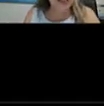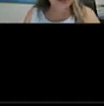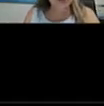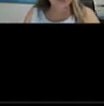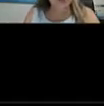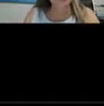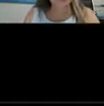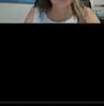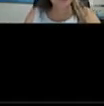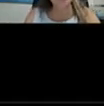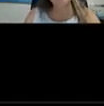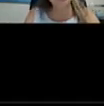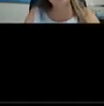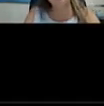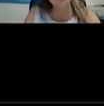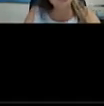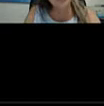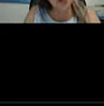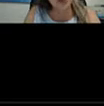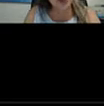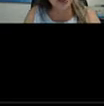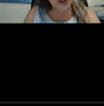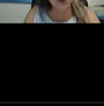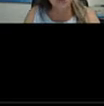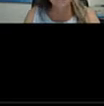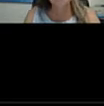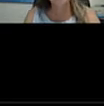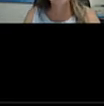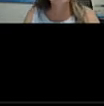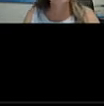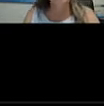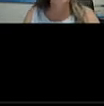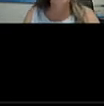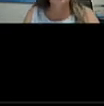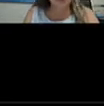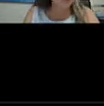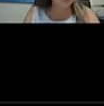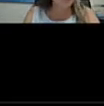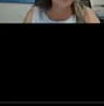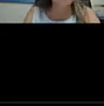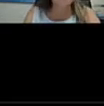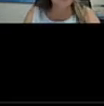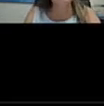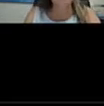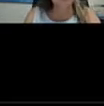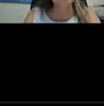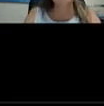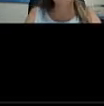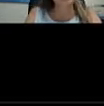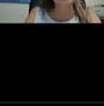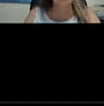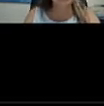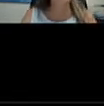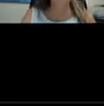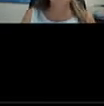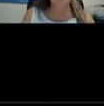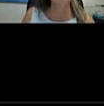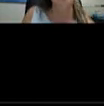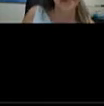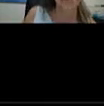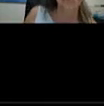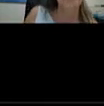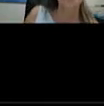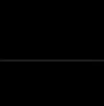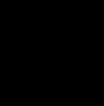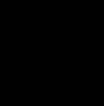Então, nesse caso, esse menino que eu estou contando para vocês era um menino muito inteligente, né? E que realmente não li e escrevia nada. Ele só sabia ler e escrever o